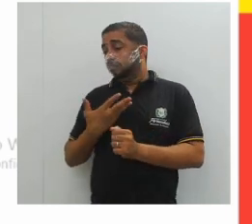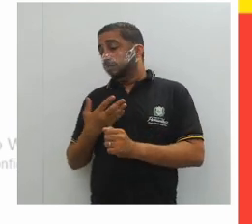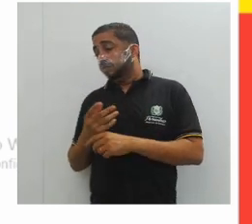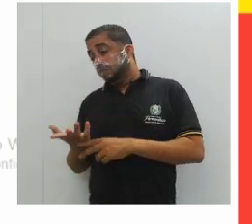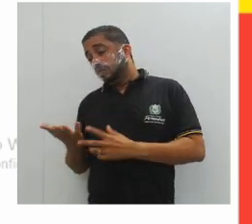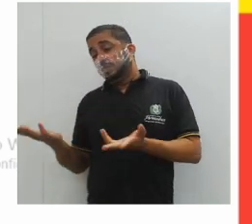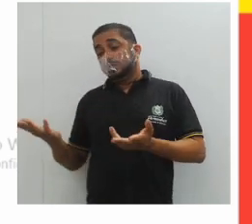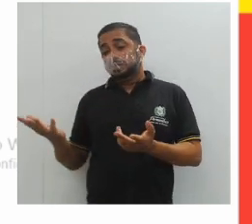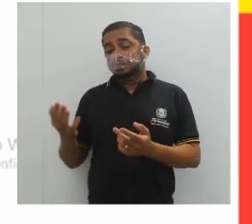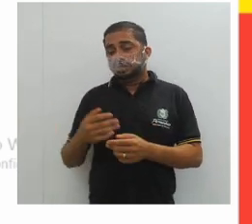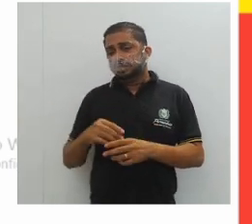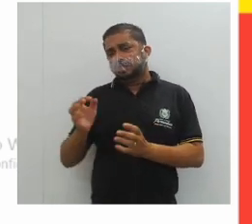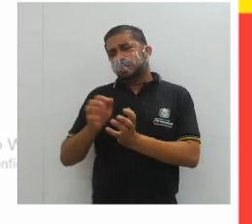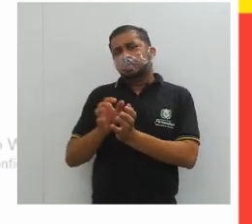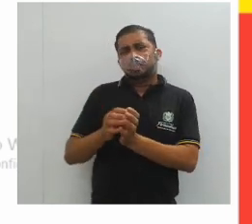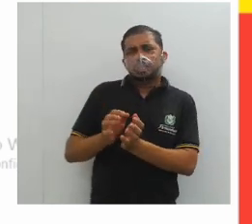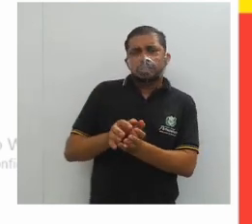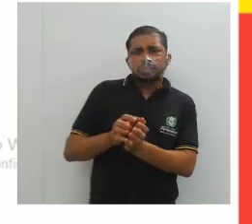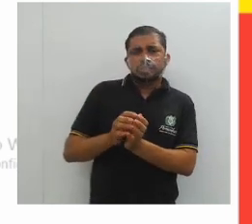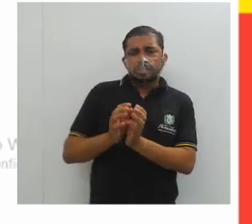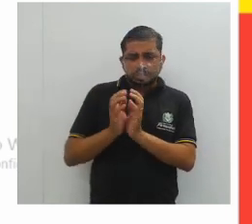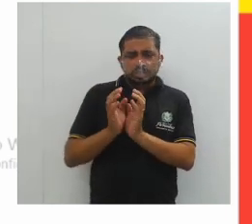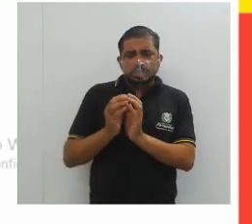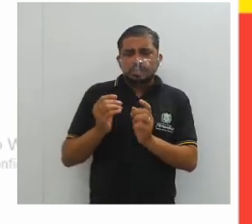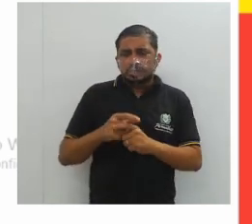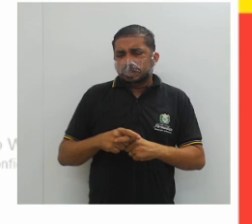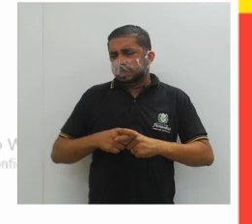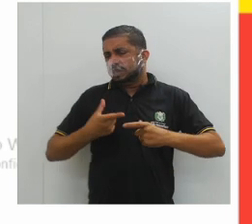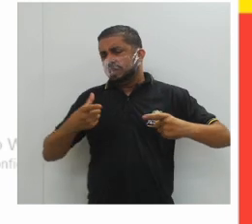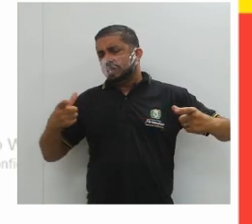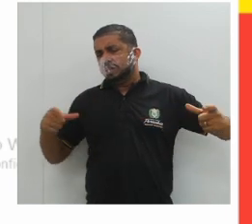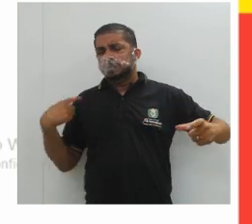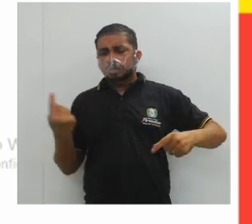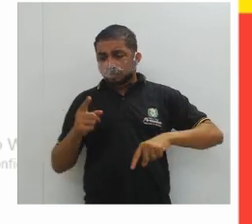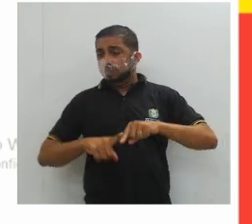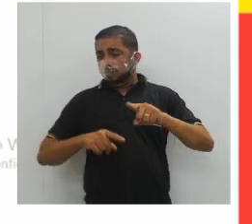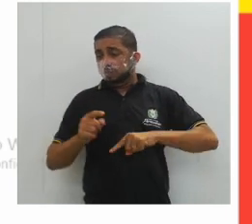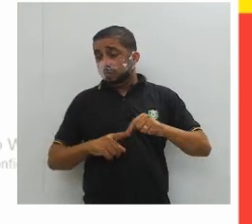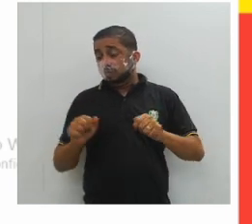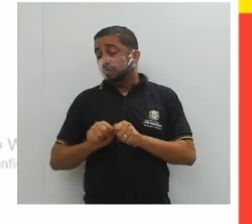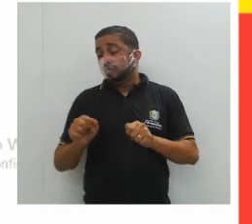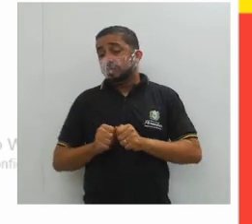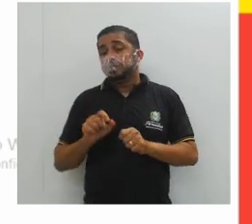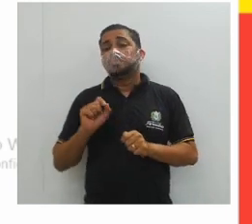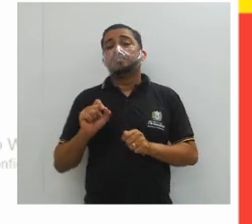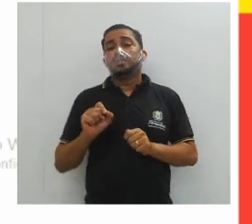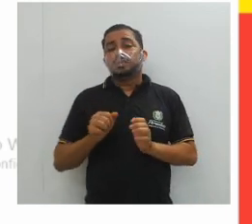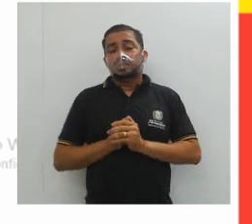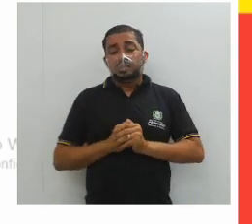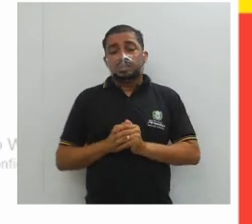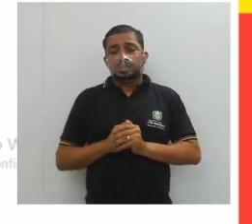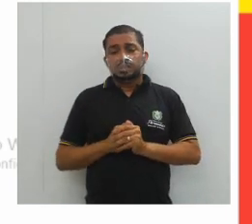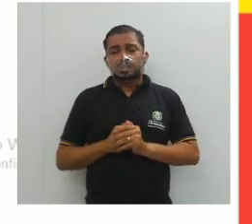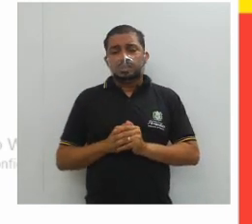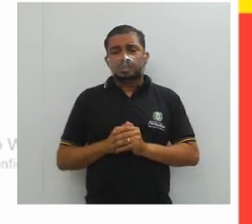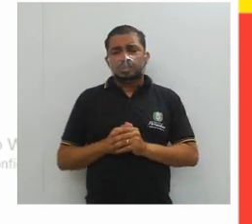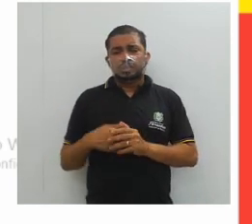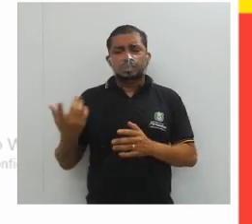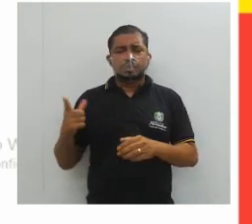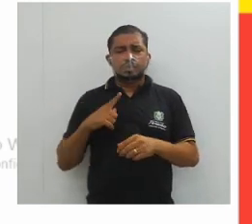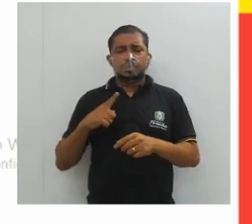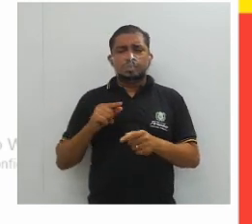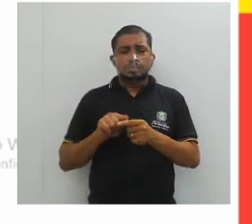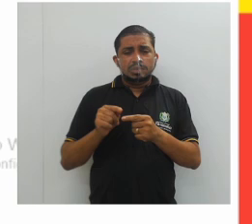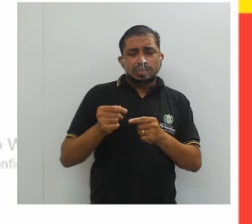ó, cara, o Recife é grande demais para o nosso produto. Então vamos fazer o seguinte, nos bairros da Zona Norte